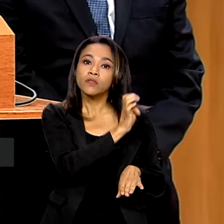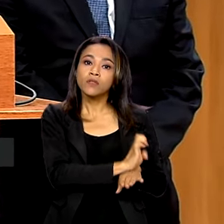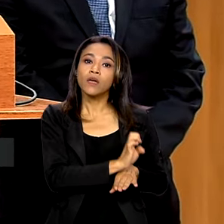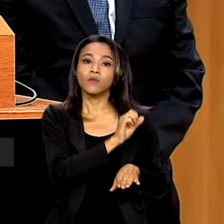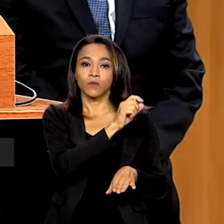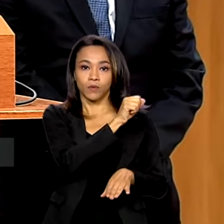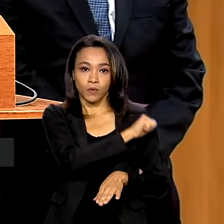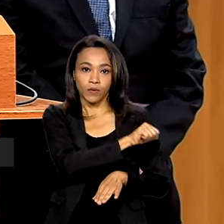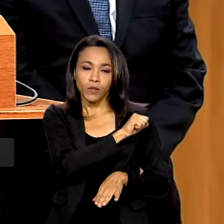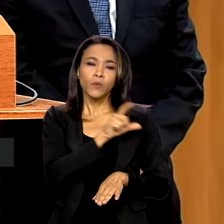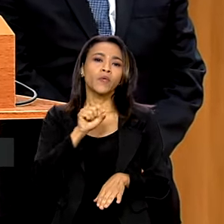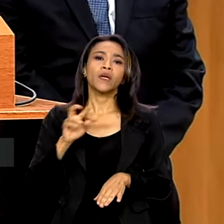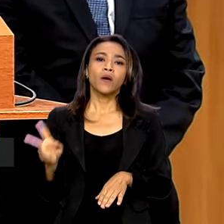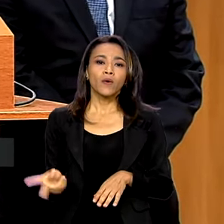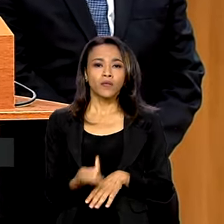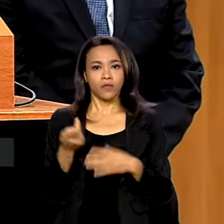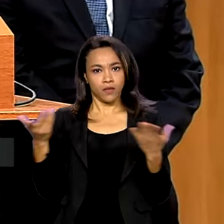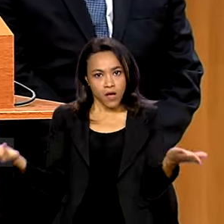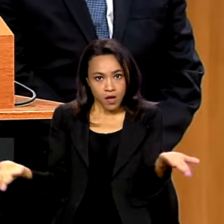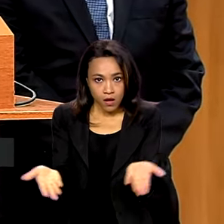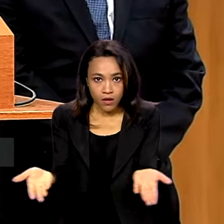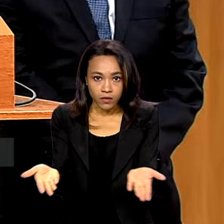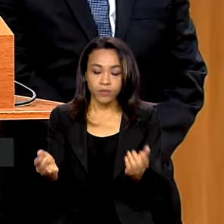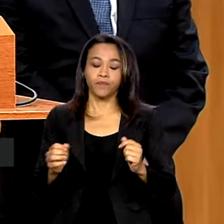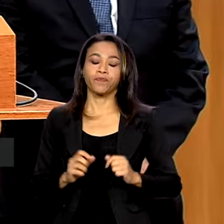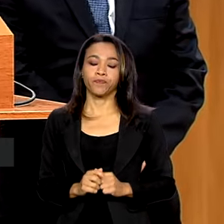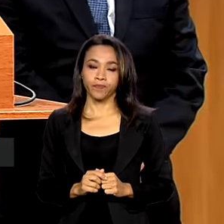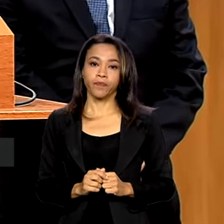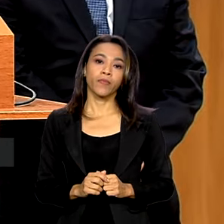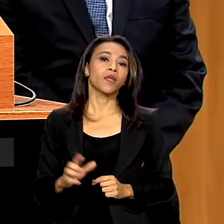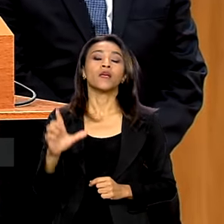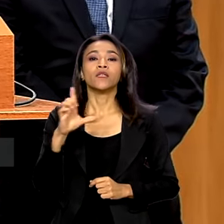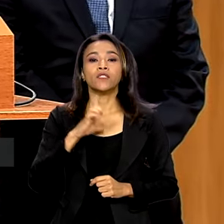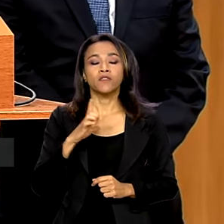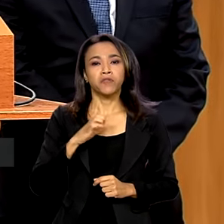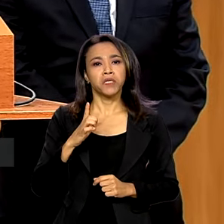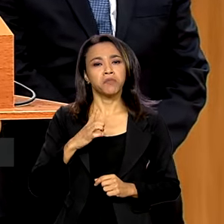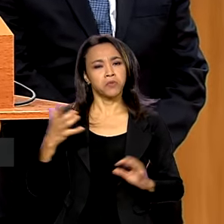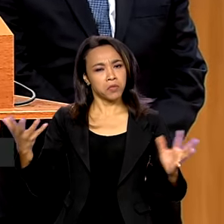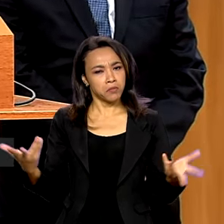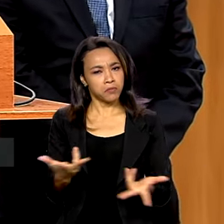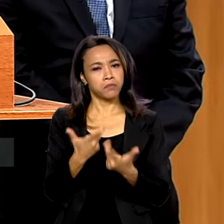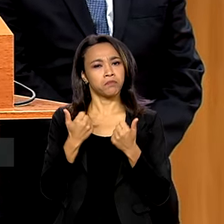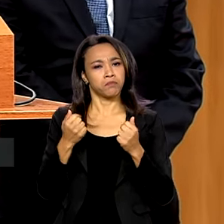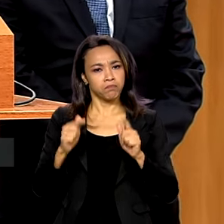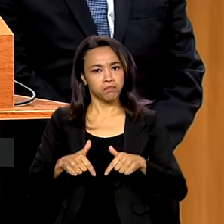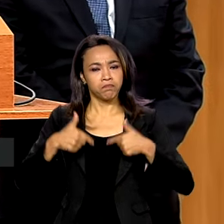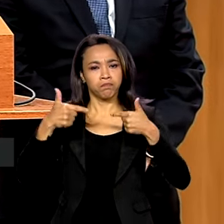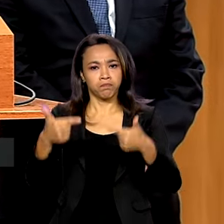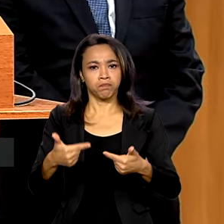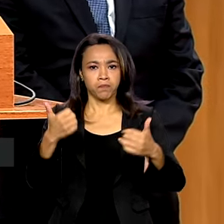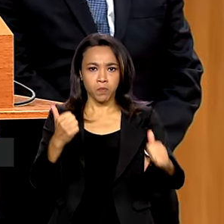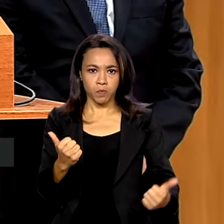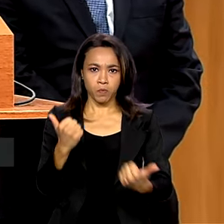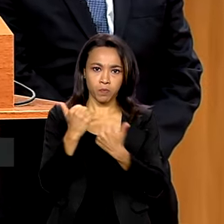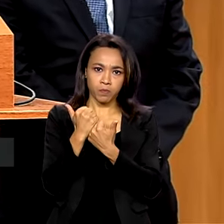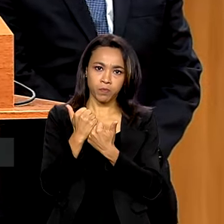que ocorreu hoje? Nós tivemos uma delação, uma colaboração